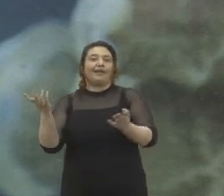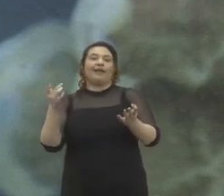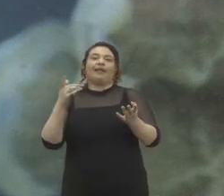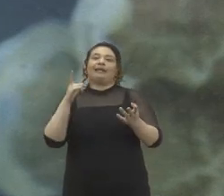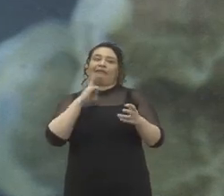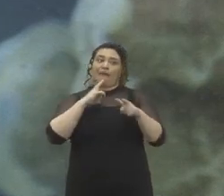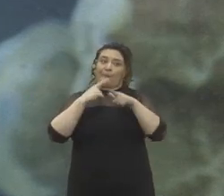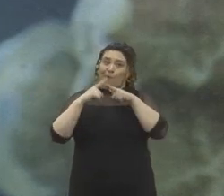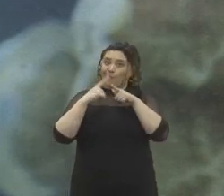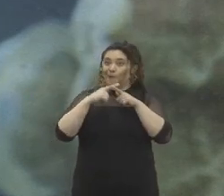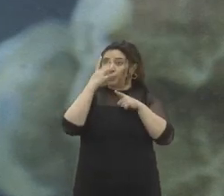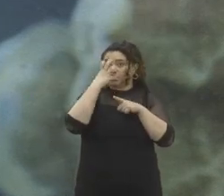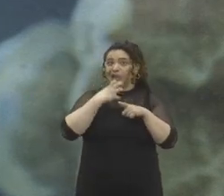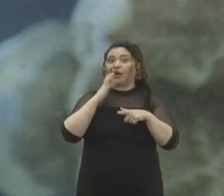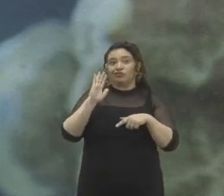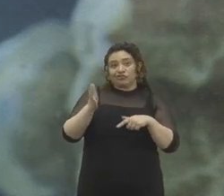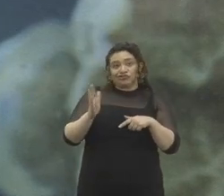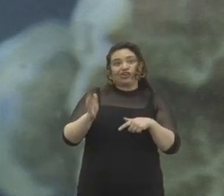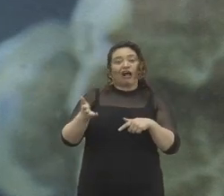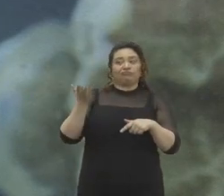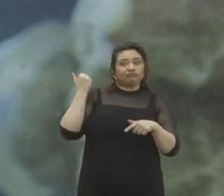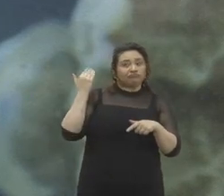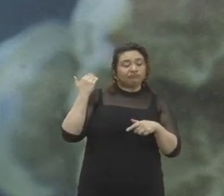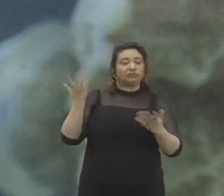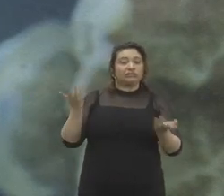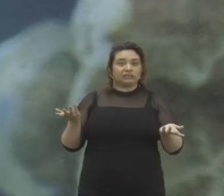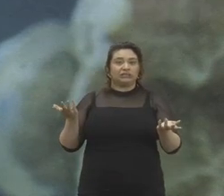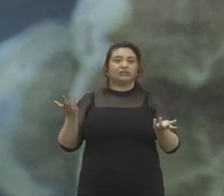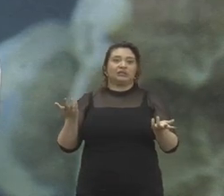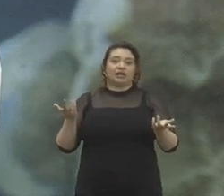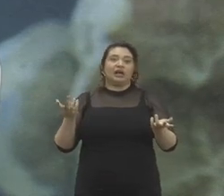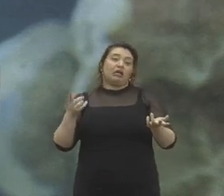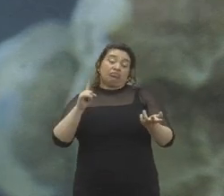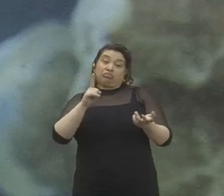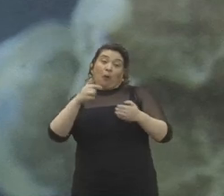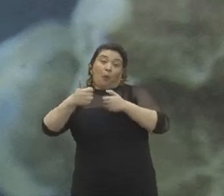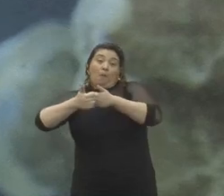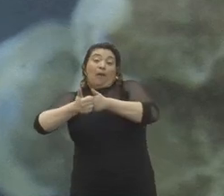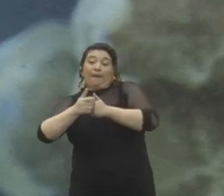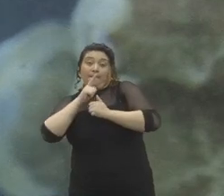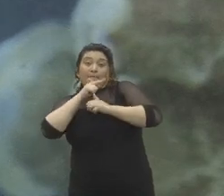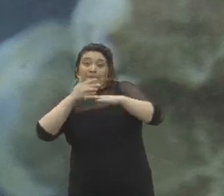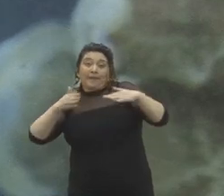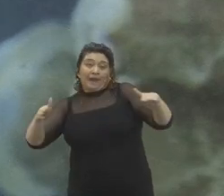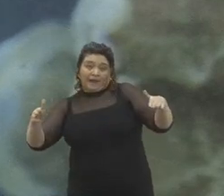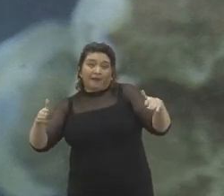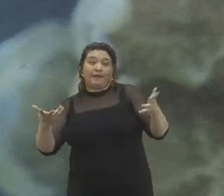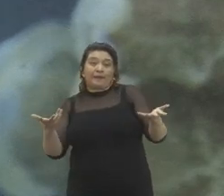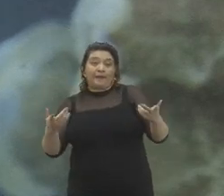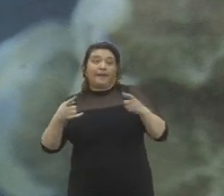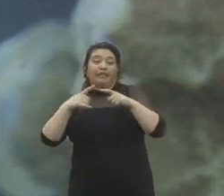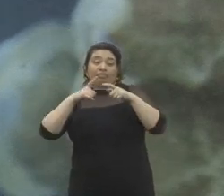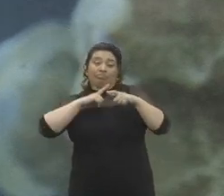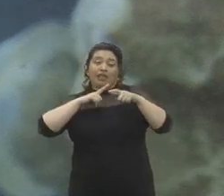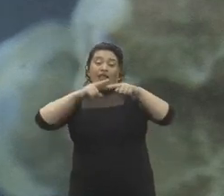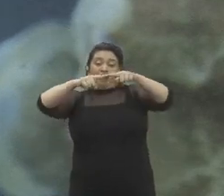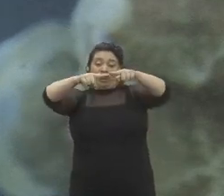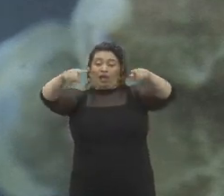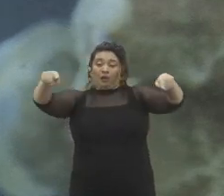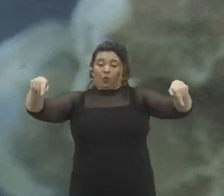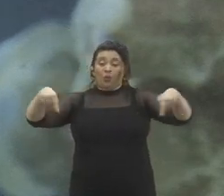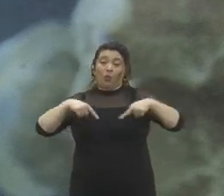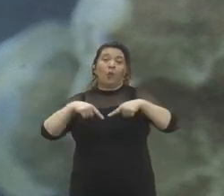enfrentou um problema semelhante eh recentemente apesar de não estar a beira mar né ela tá na beira da da da Lagoa dos Patos né